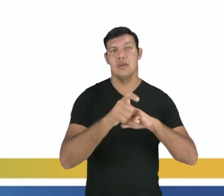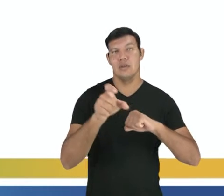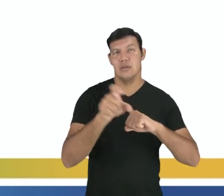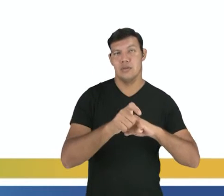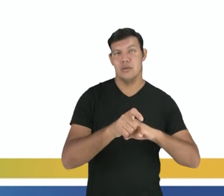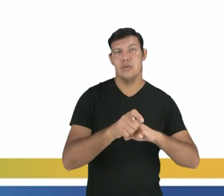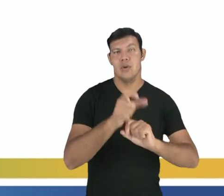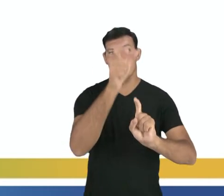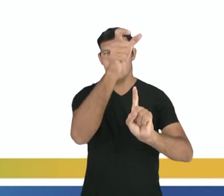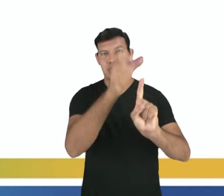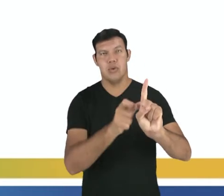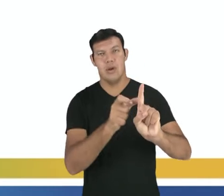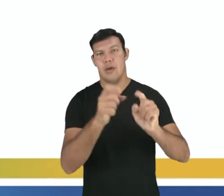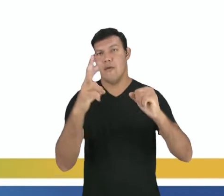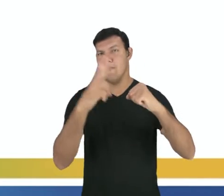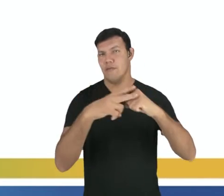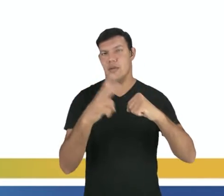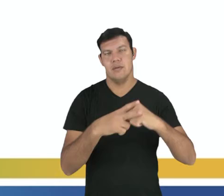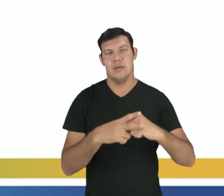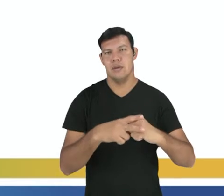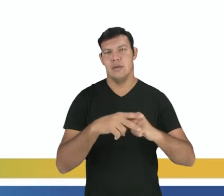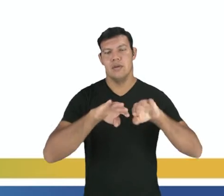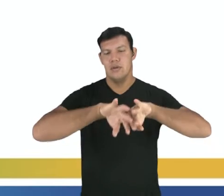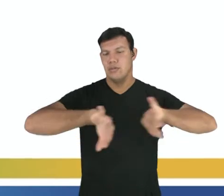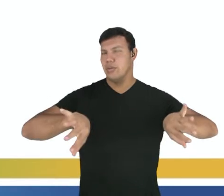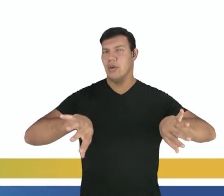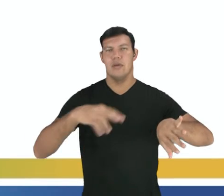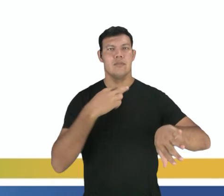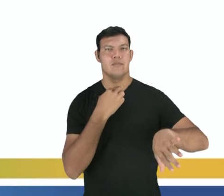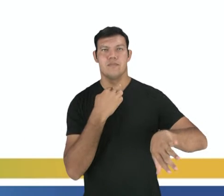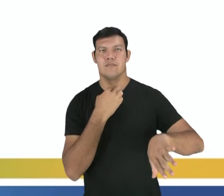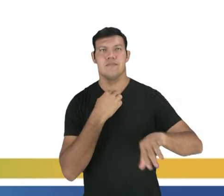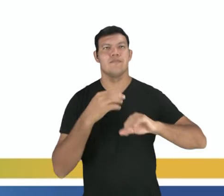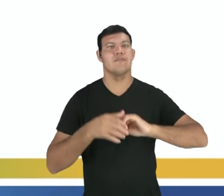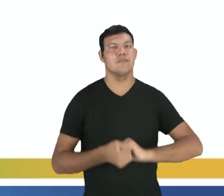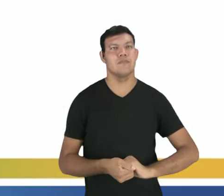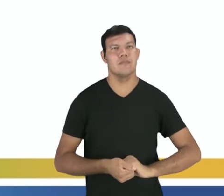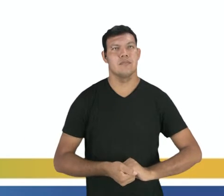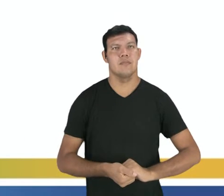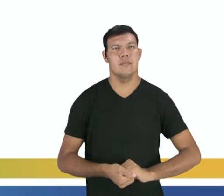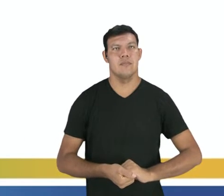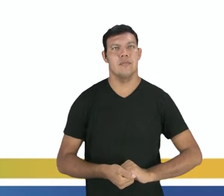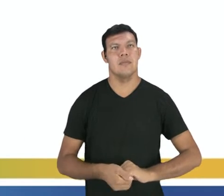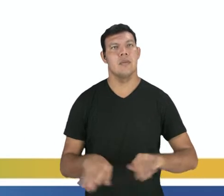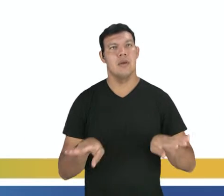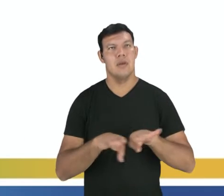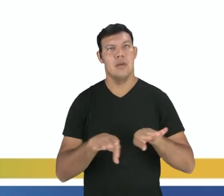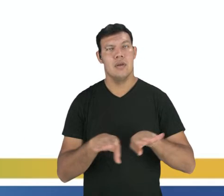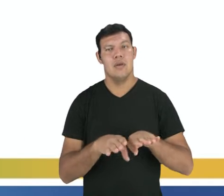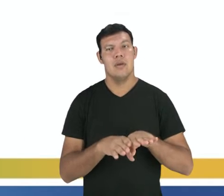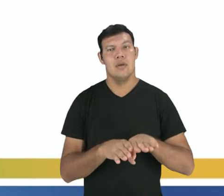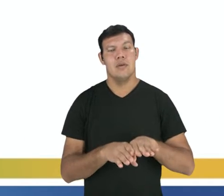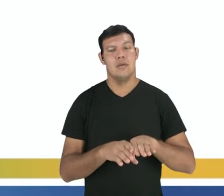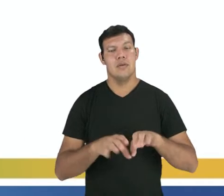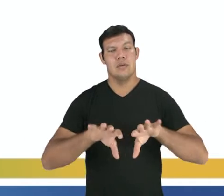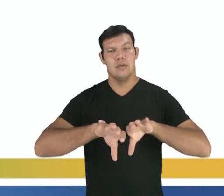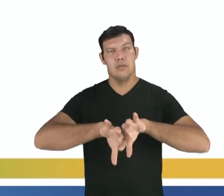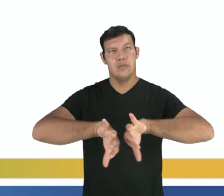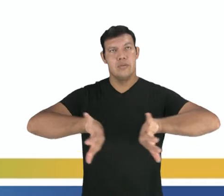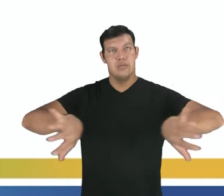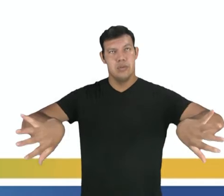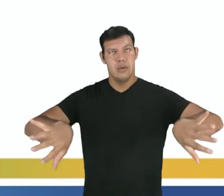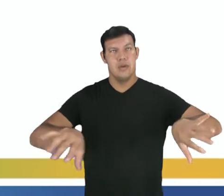verbo ali não se separam com vírgula, tá bom? Erro gramatical. Para isolar as orações ou